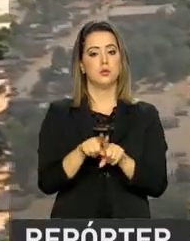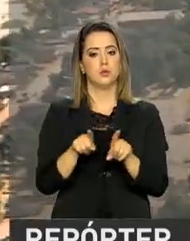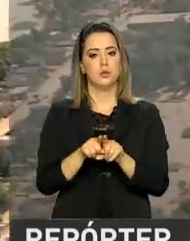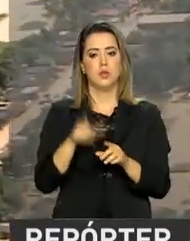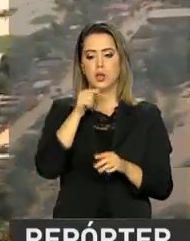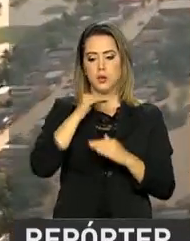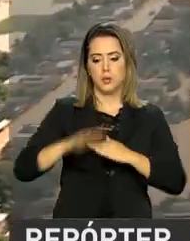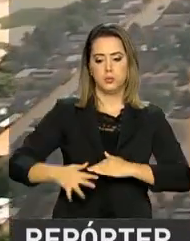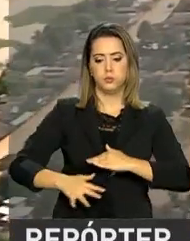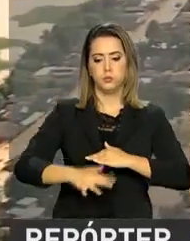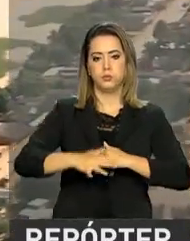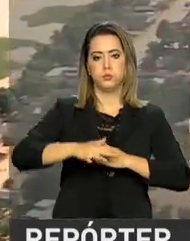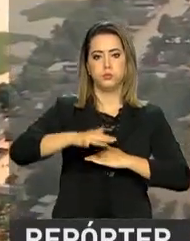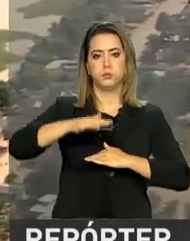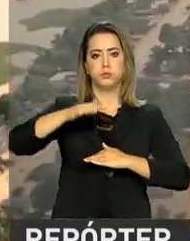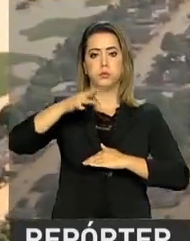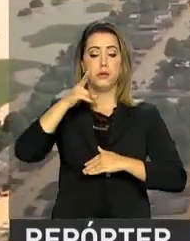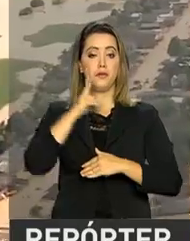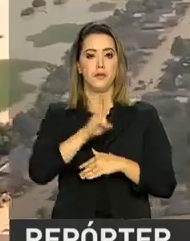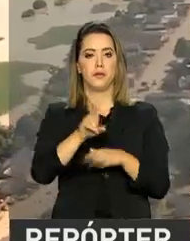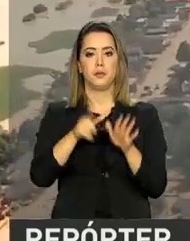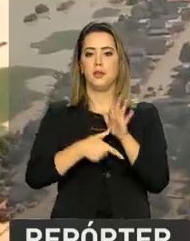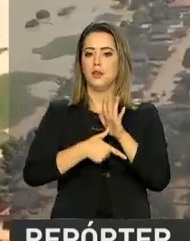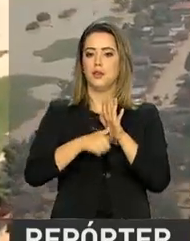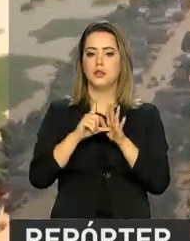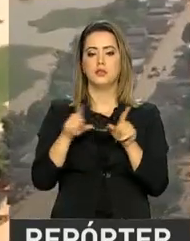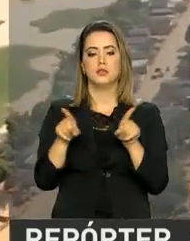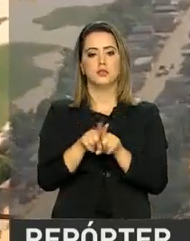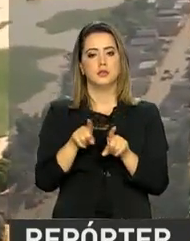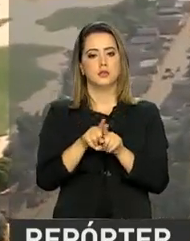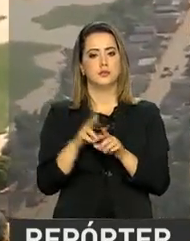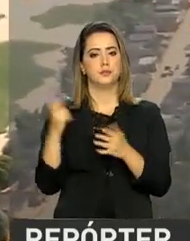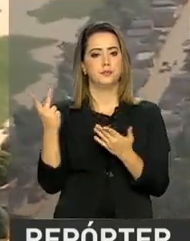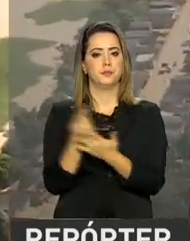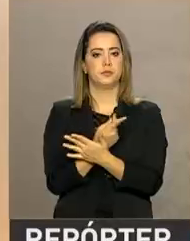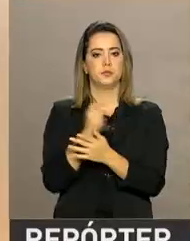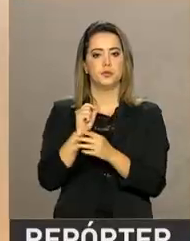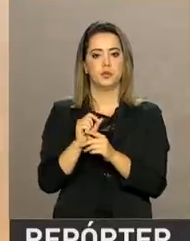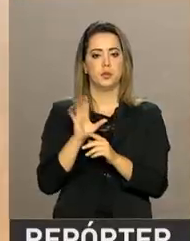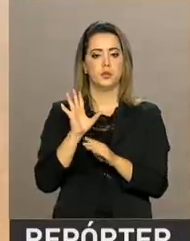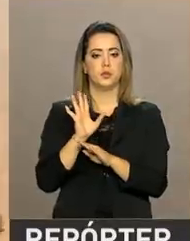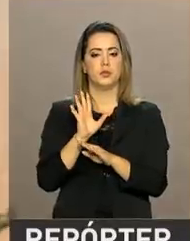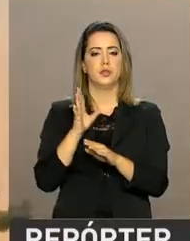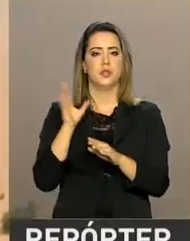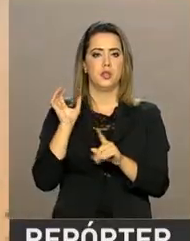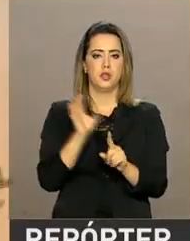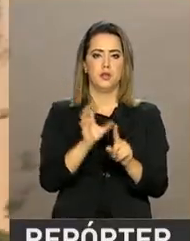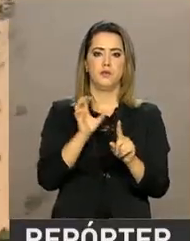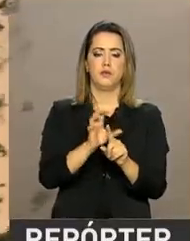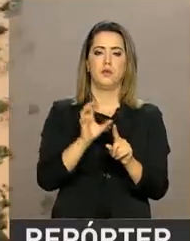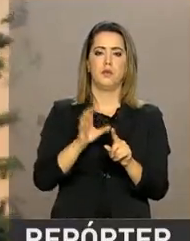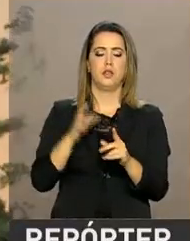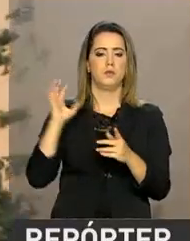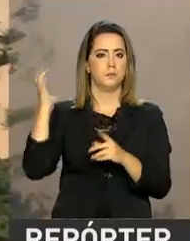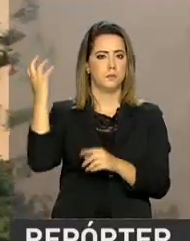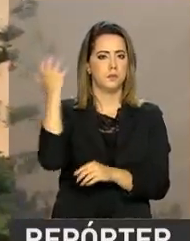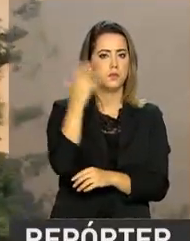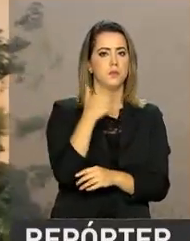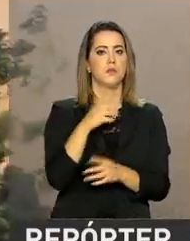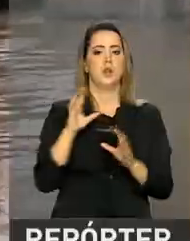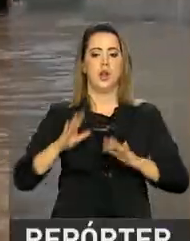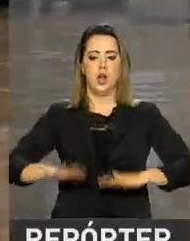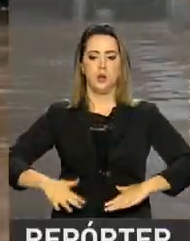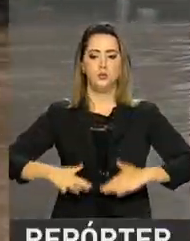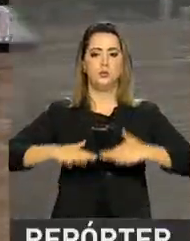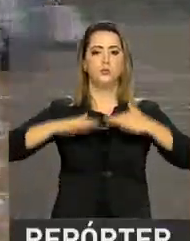enchentes do sistema será capaz de prever com antecedência eventos com impactos severos como inundações secas e